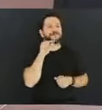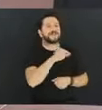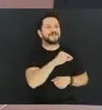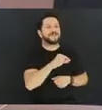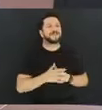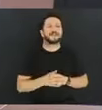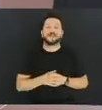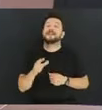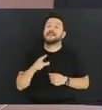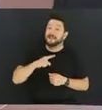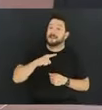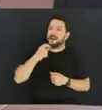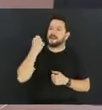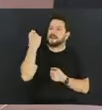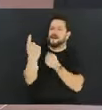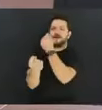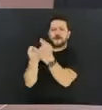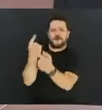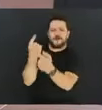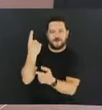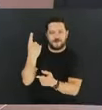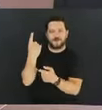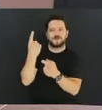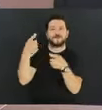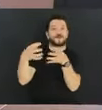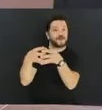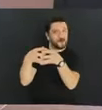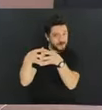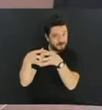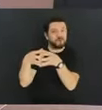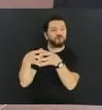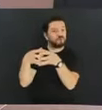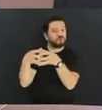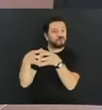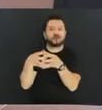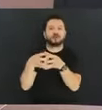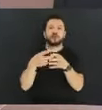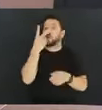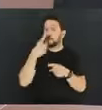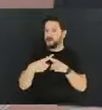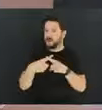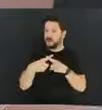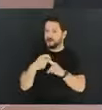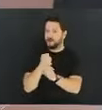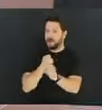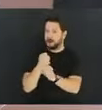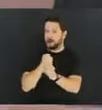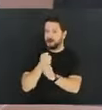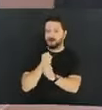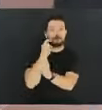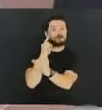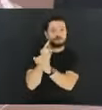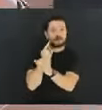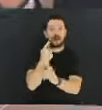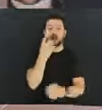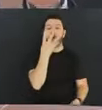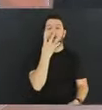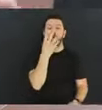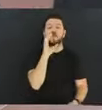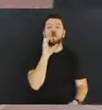que nos encontramos 2 vezes por ano, uma média de 400 idosos. Uma espécie de